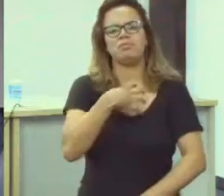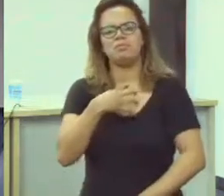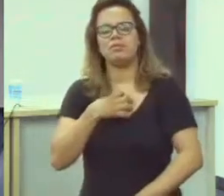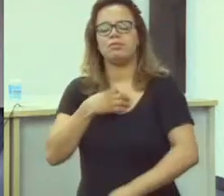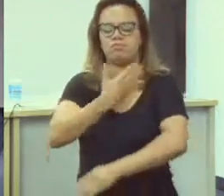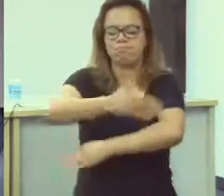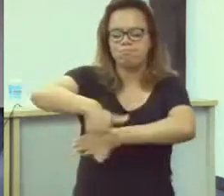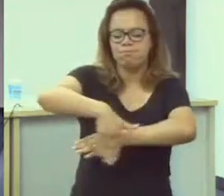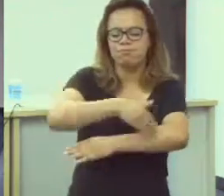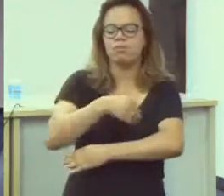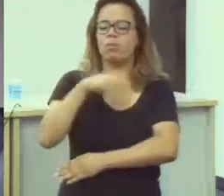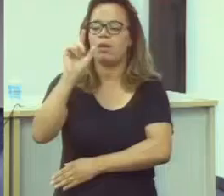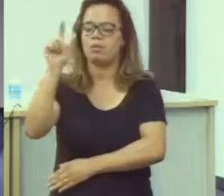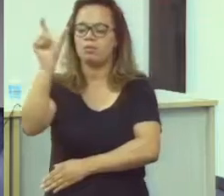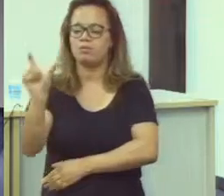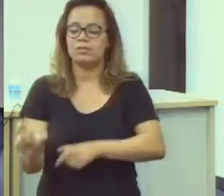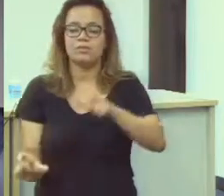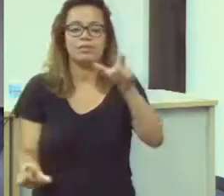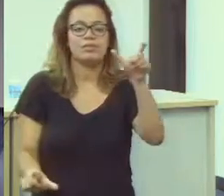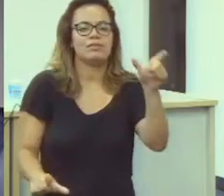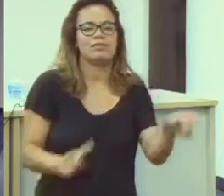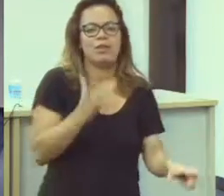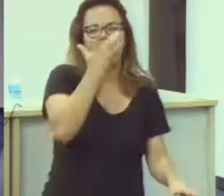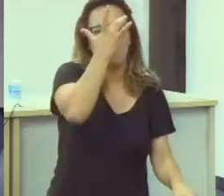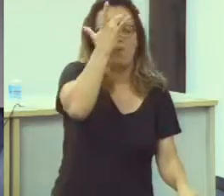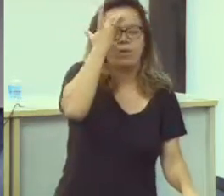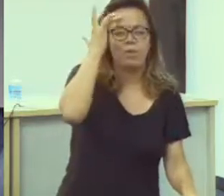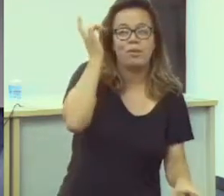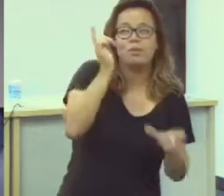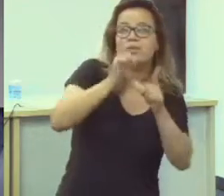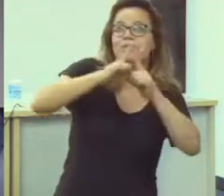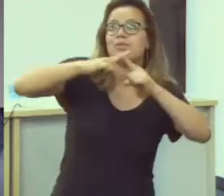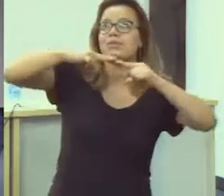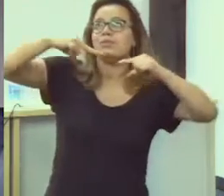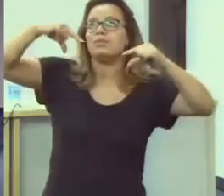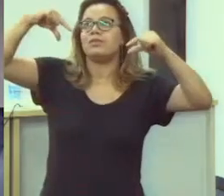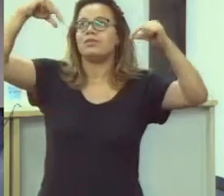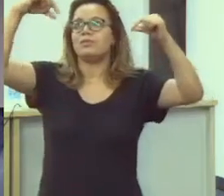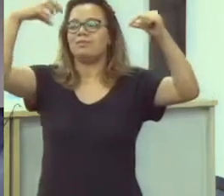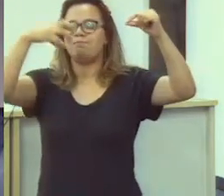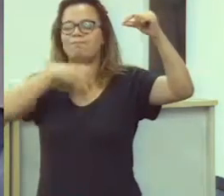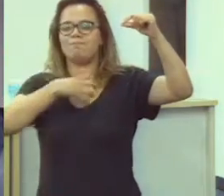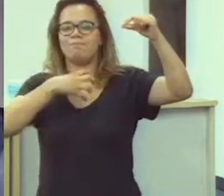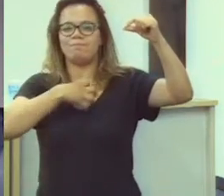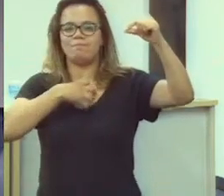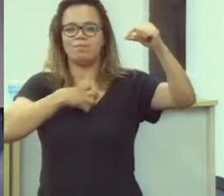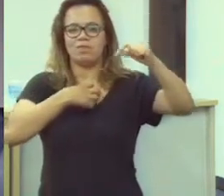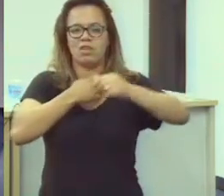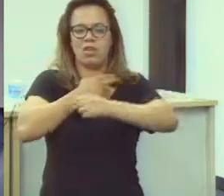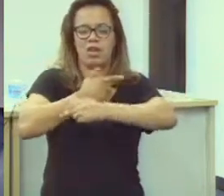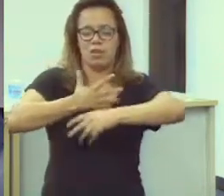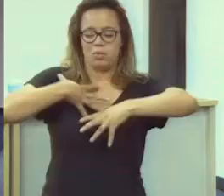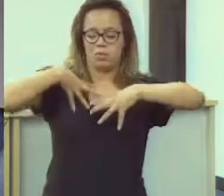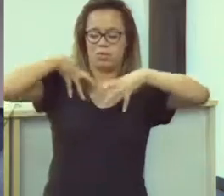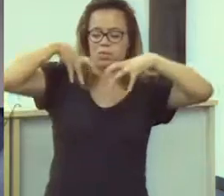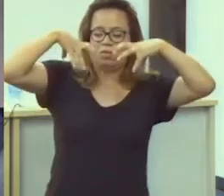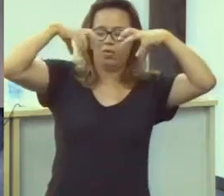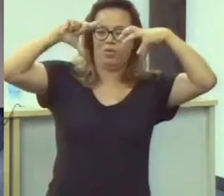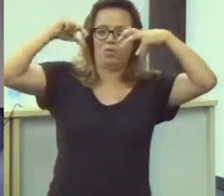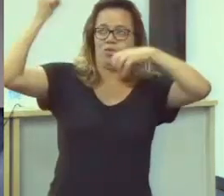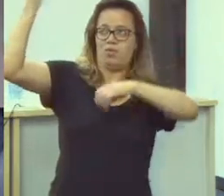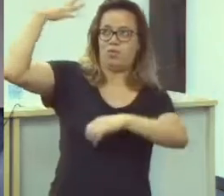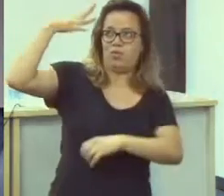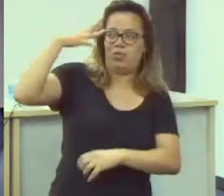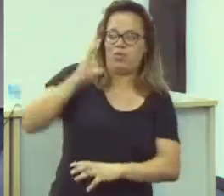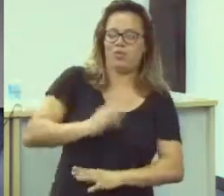Gisele, tá na lua, que em noite inspirada vai alumiando a estrada